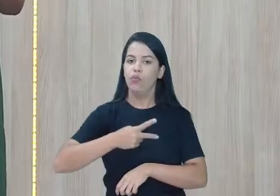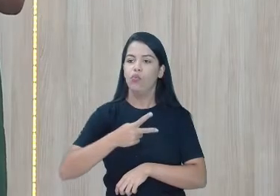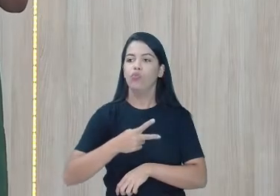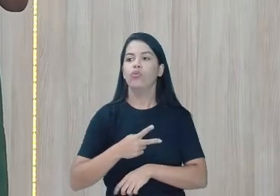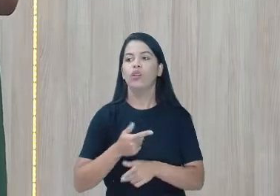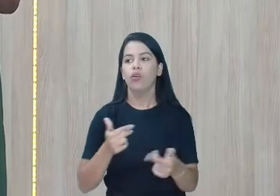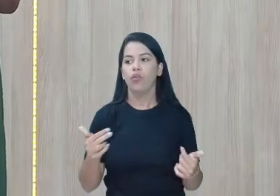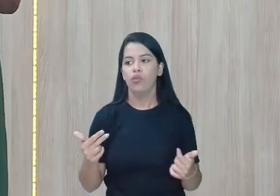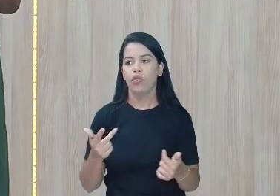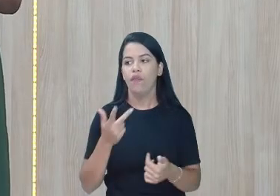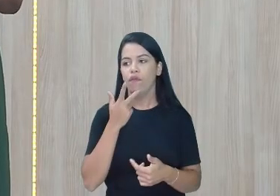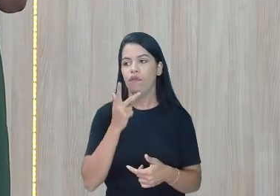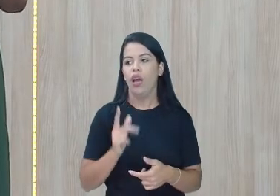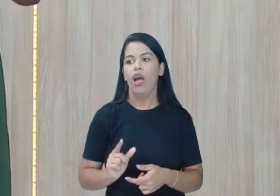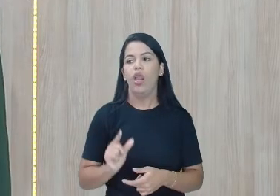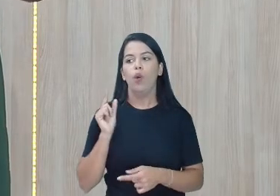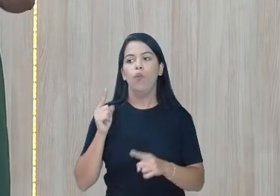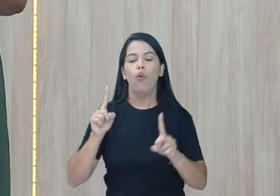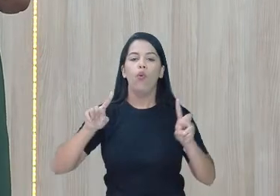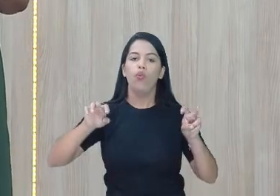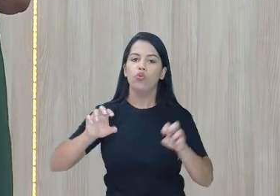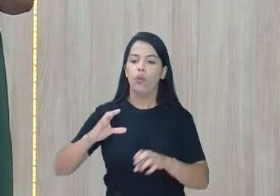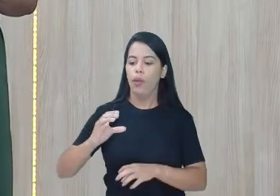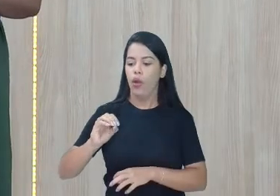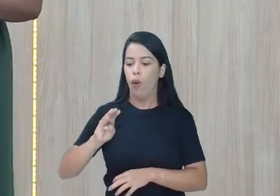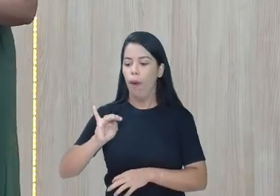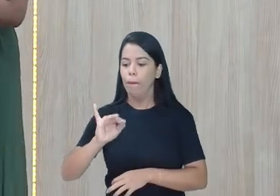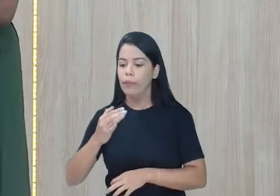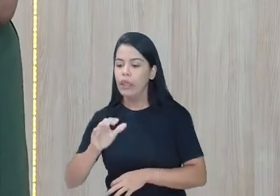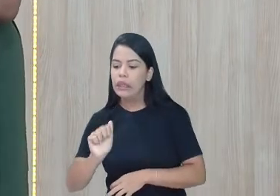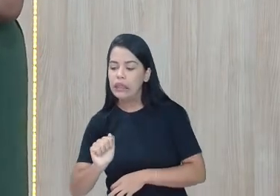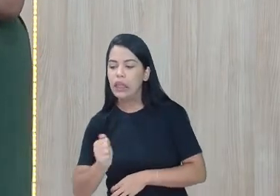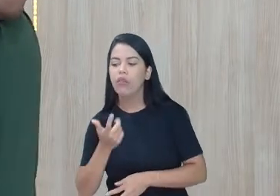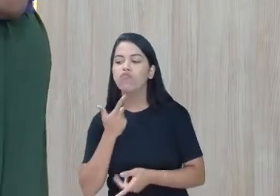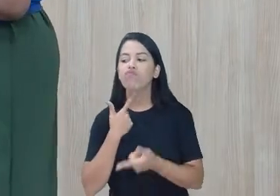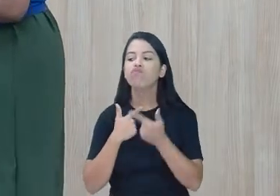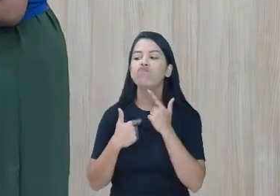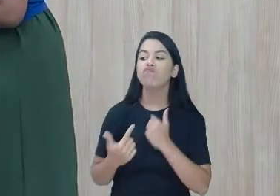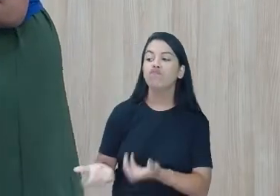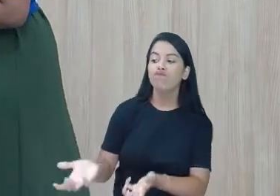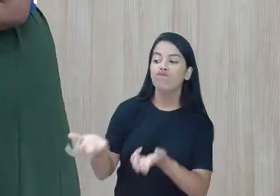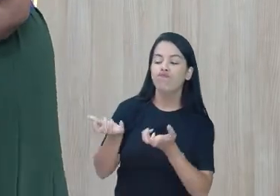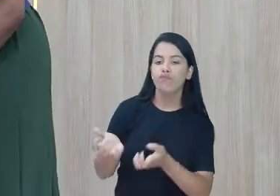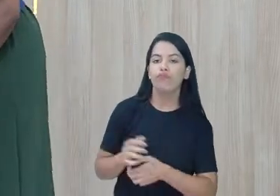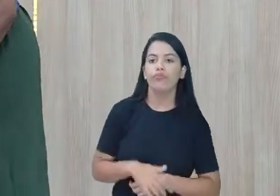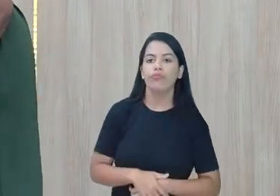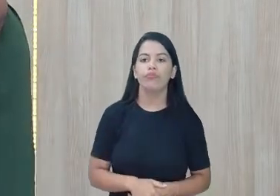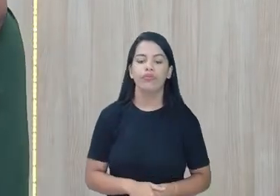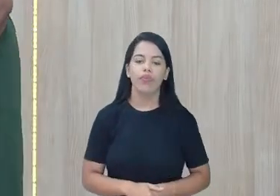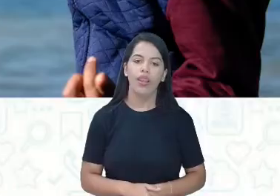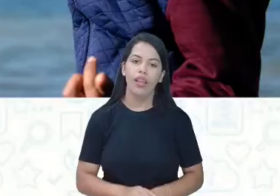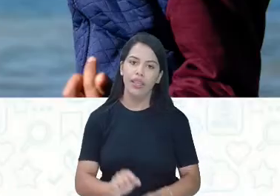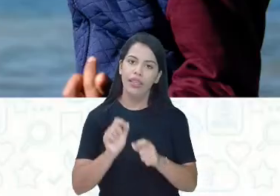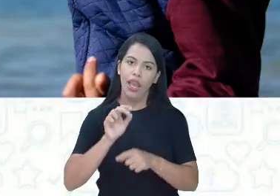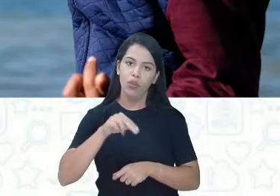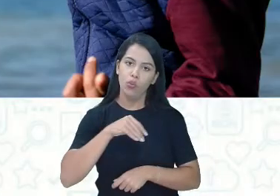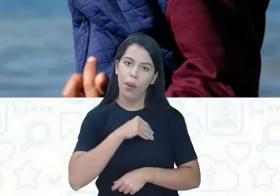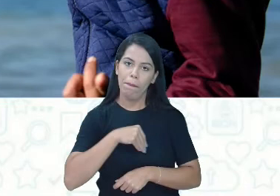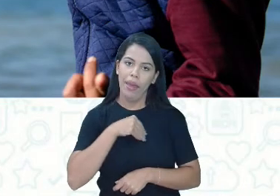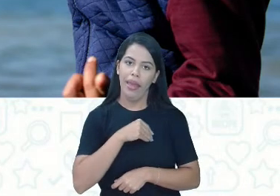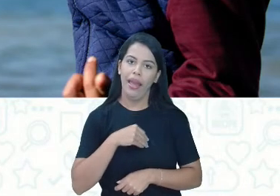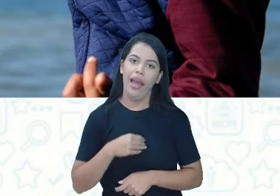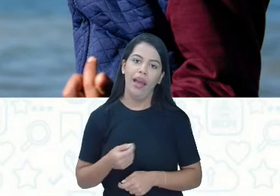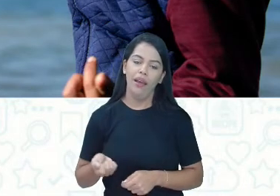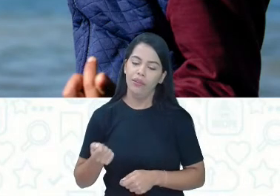assemelha um pouco ao sentimento de cobiça, e a gente vai ver a distinção entre os três. Quem nunca pecou, que atire a primeira pedra, né?